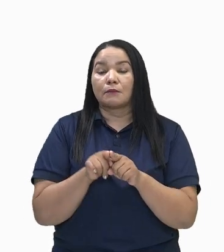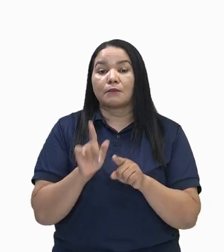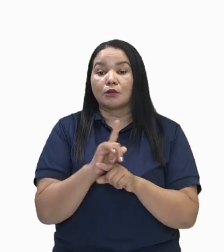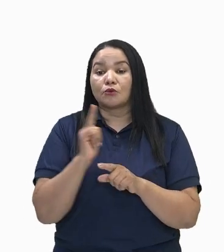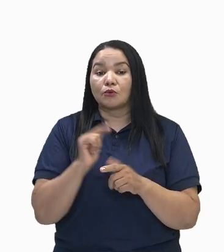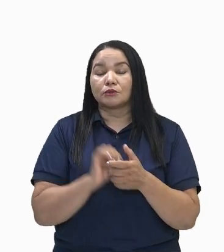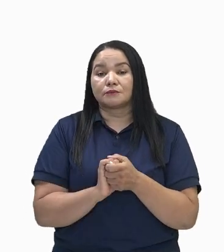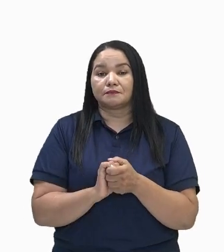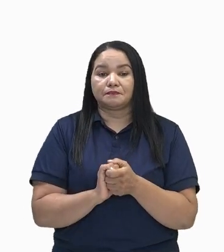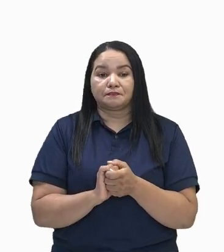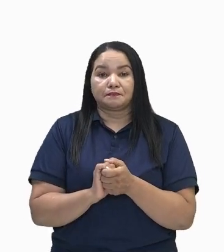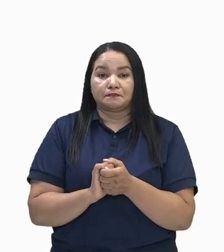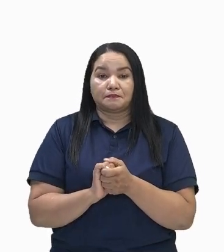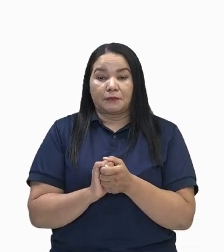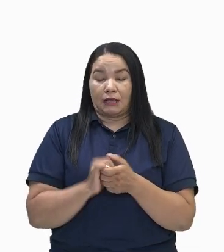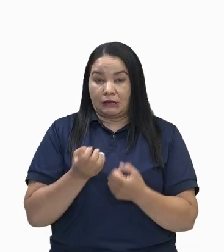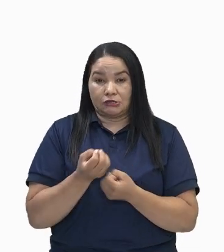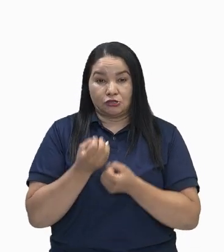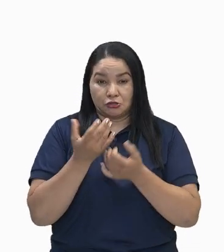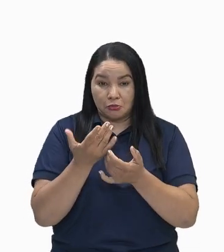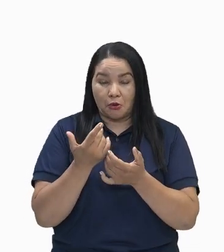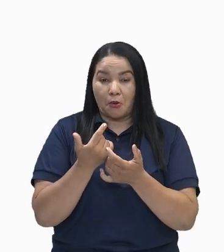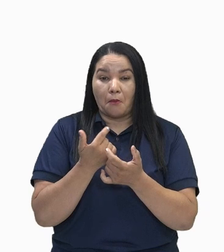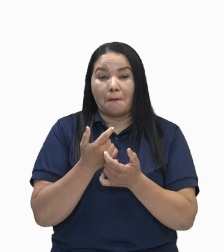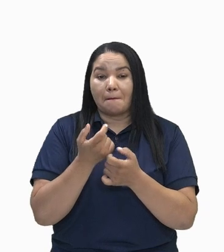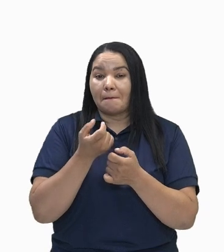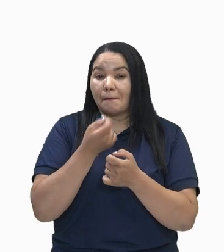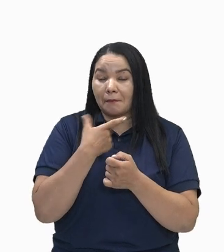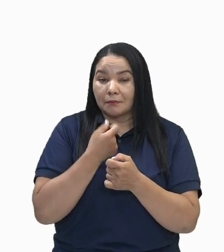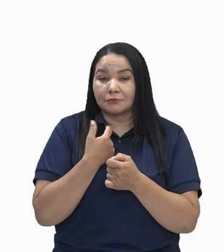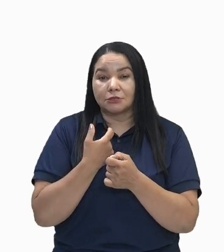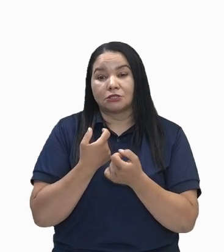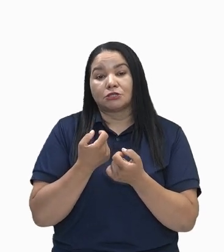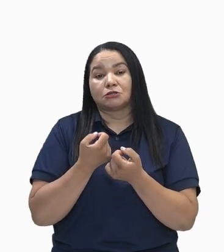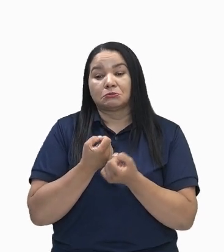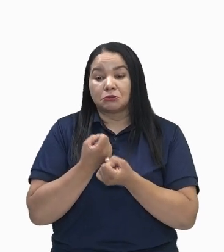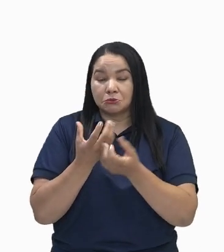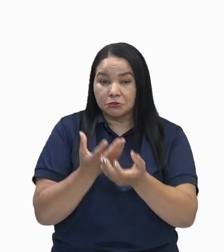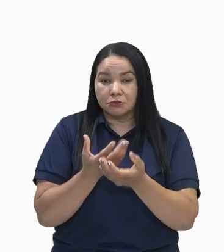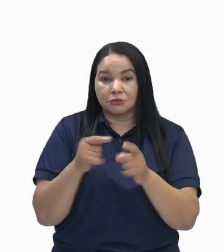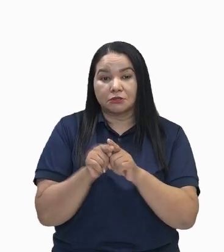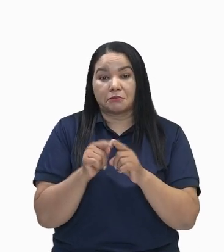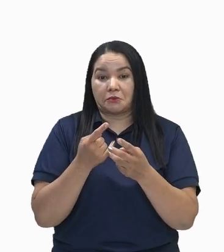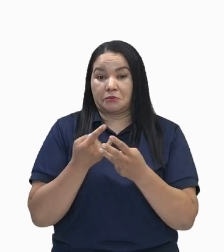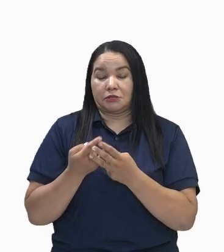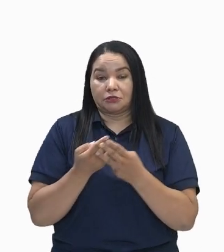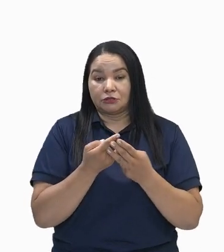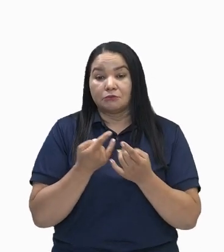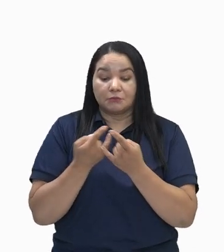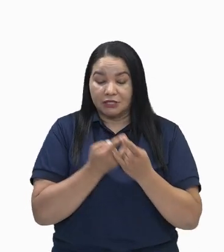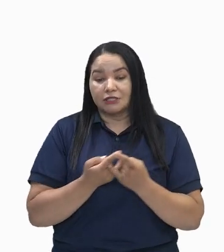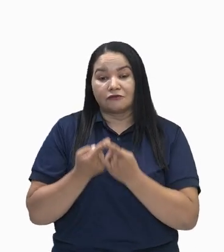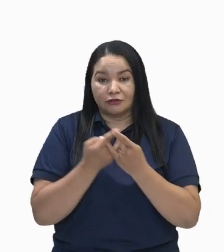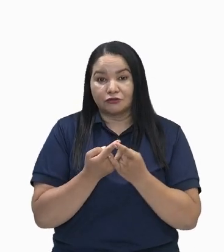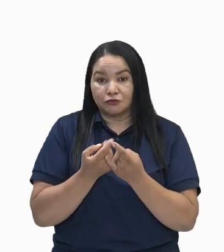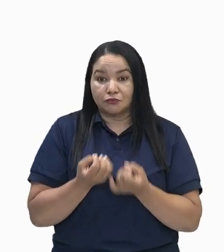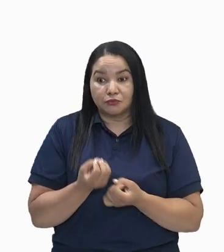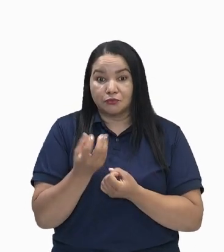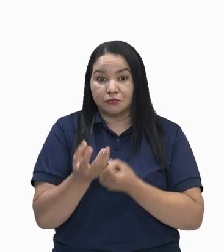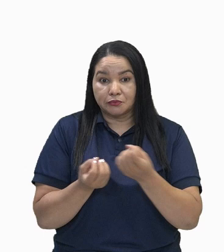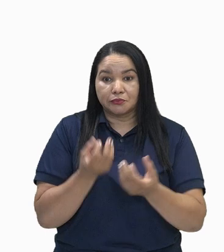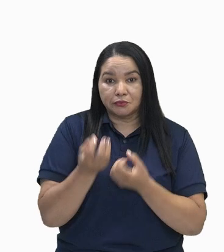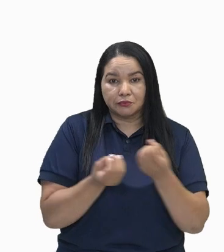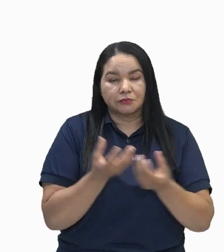para a distribuição dos medicamentos e preservativos. Lembrando, os preservativos, eles